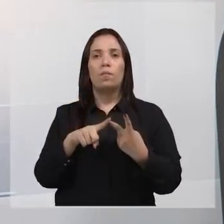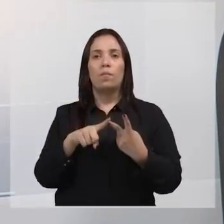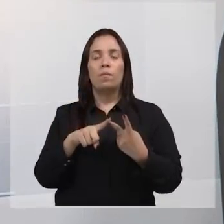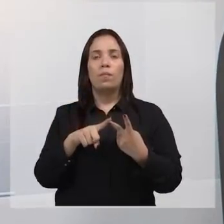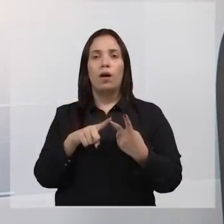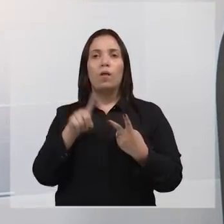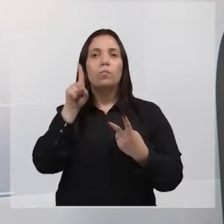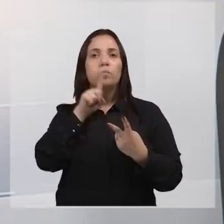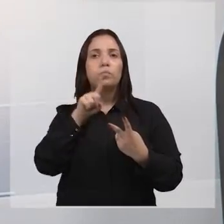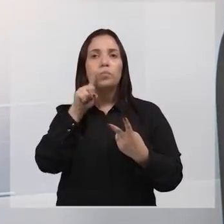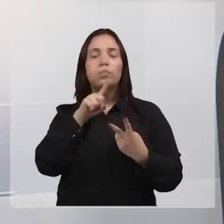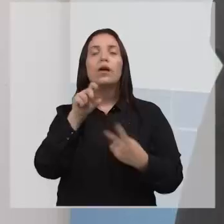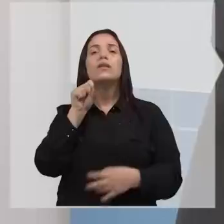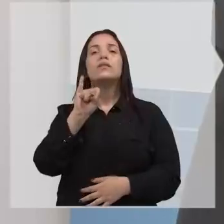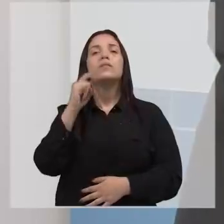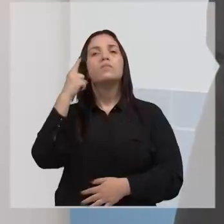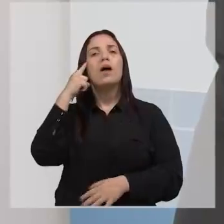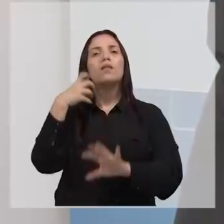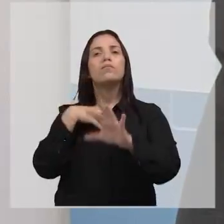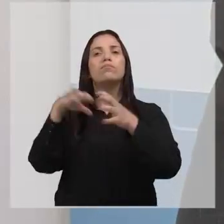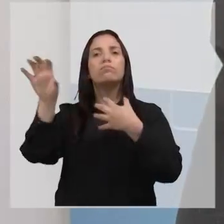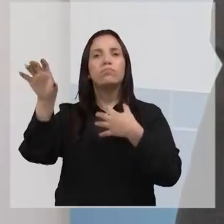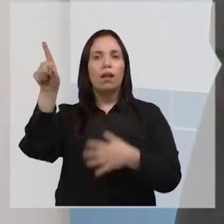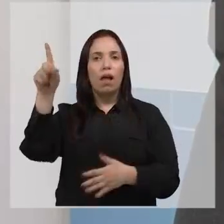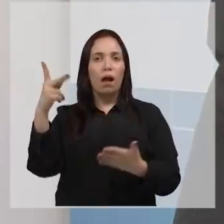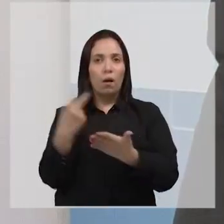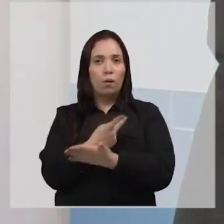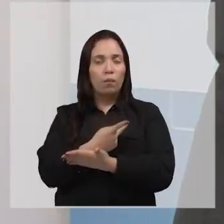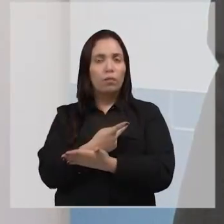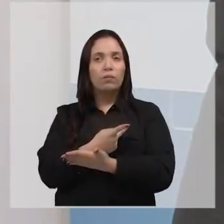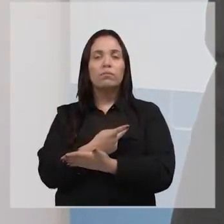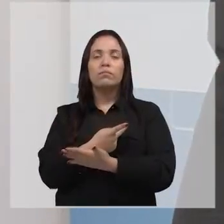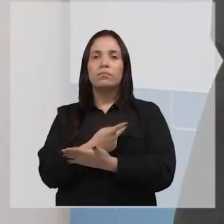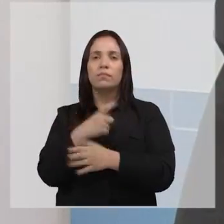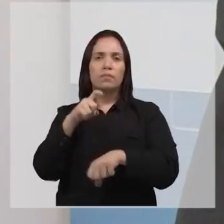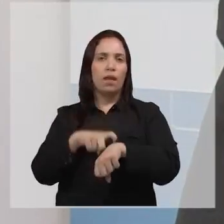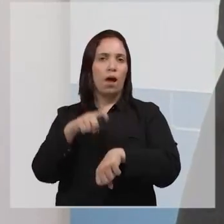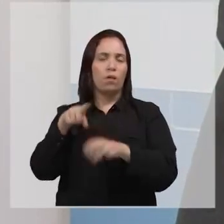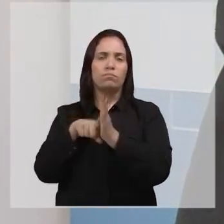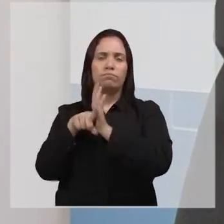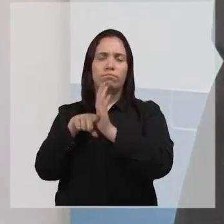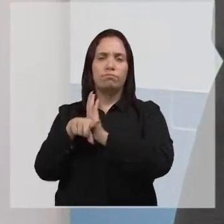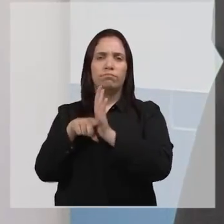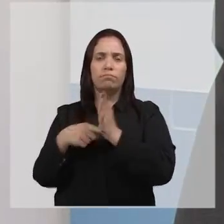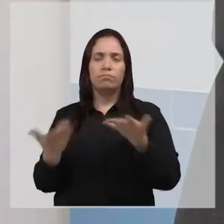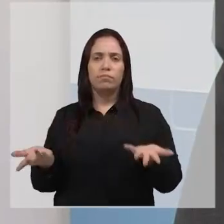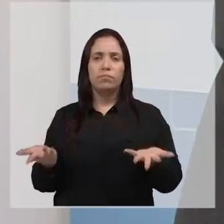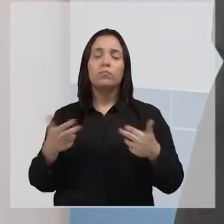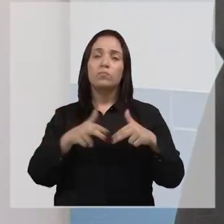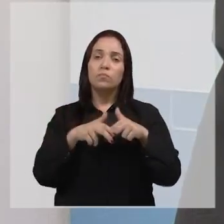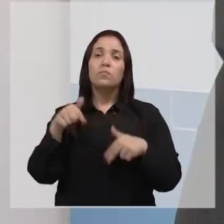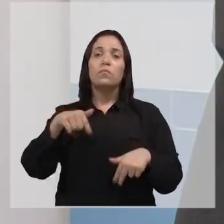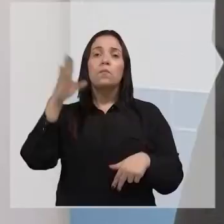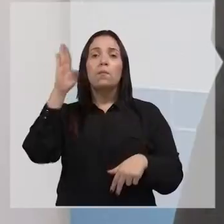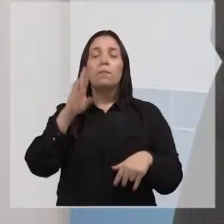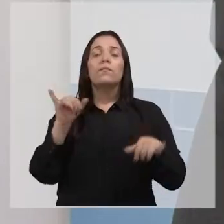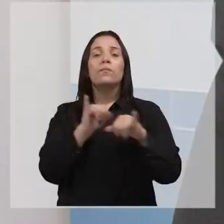euro? Pois é. Então são coisas que tá aparecendo que qual é a nossa maior